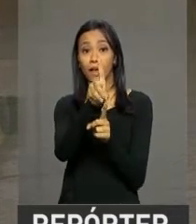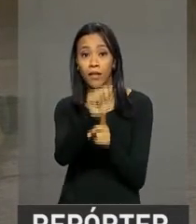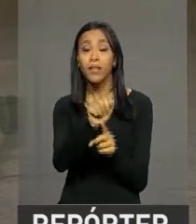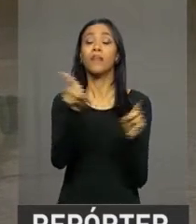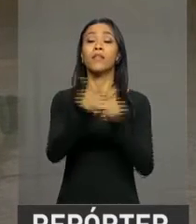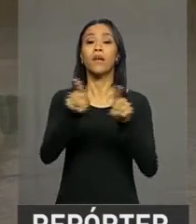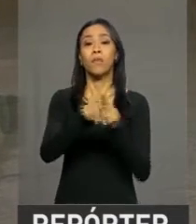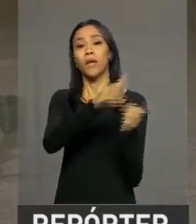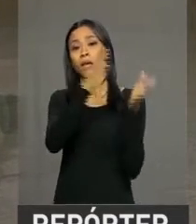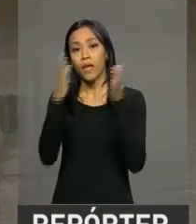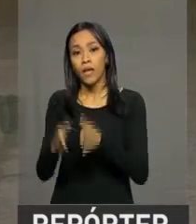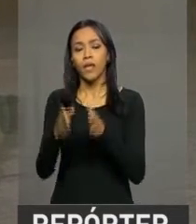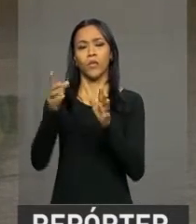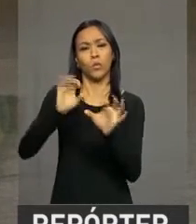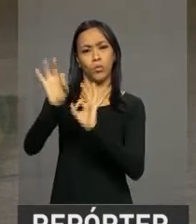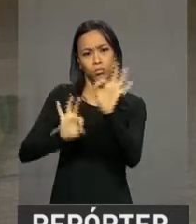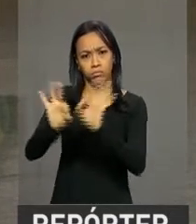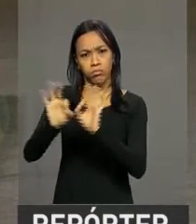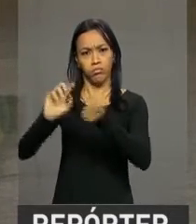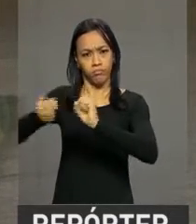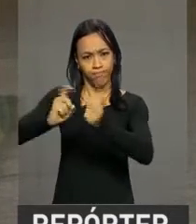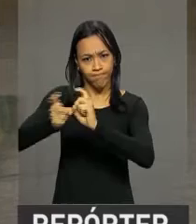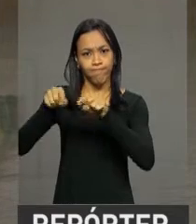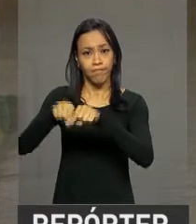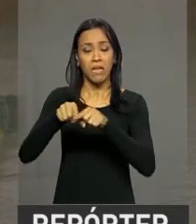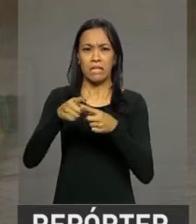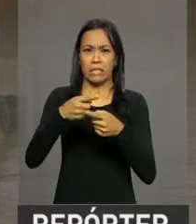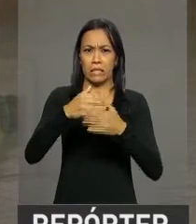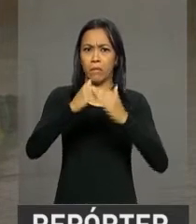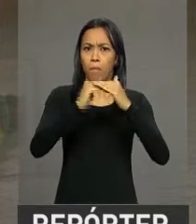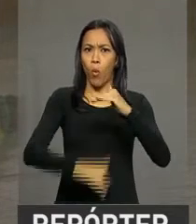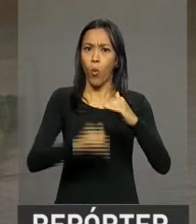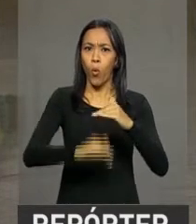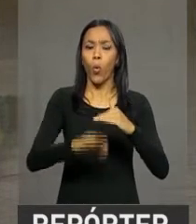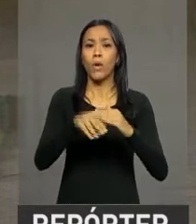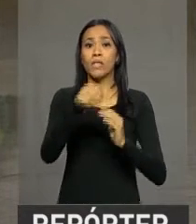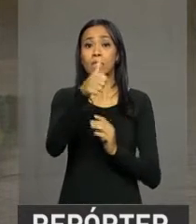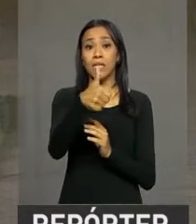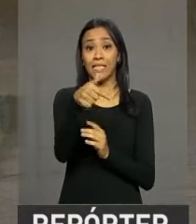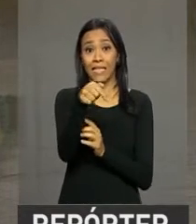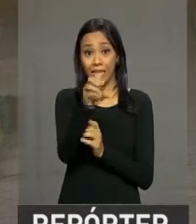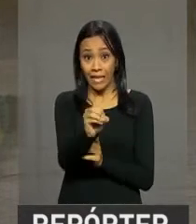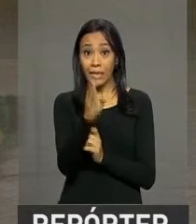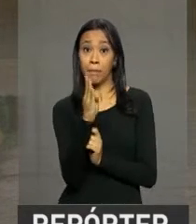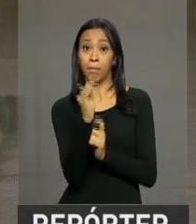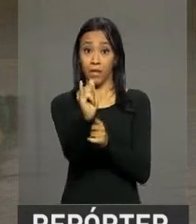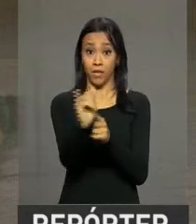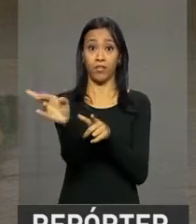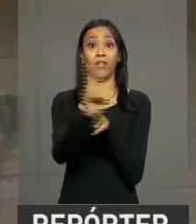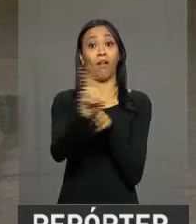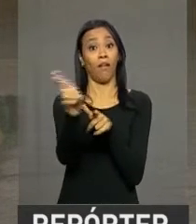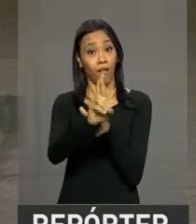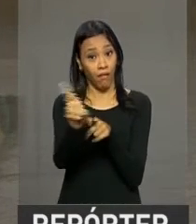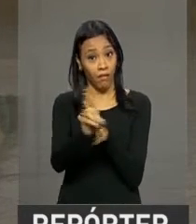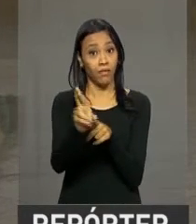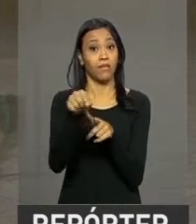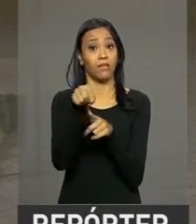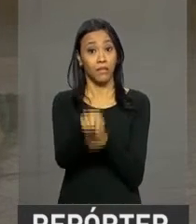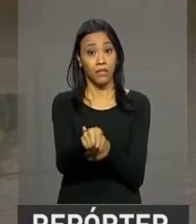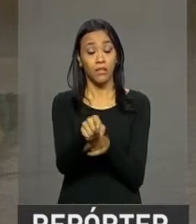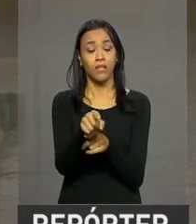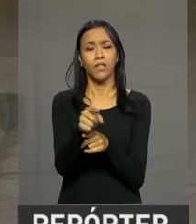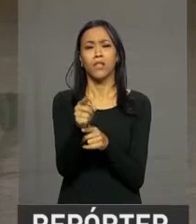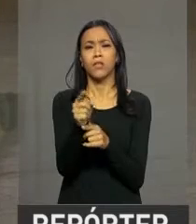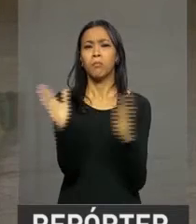romero jucá e previu um déficit de até 170 bilhões de reais para o governo central em